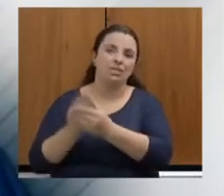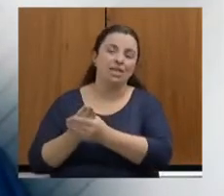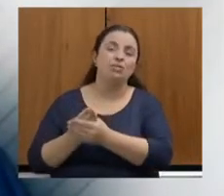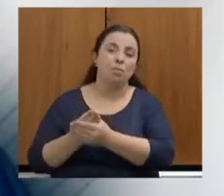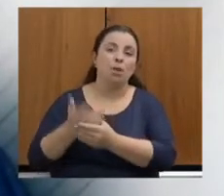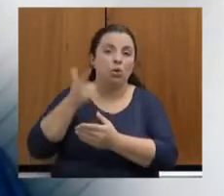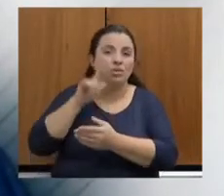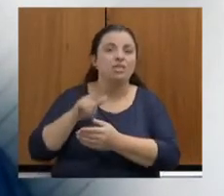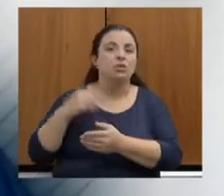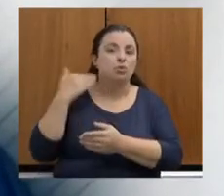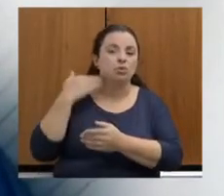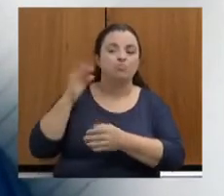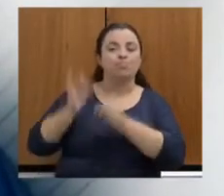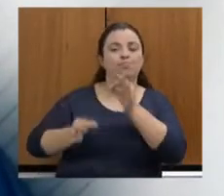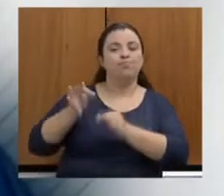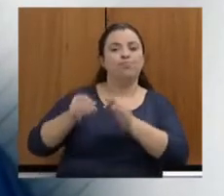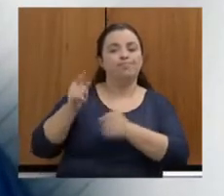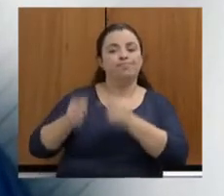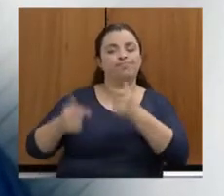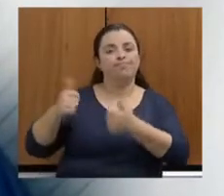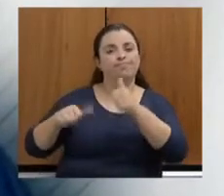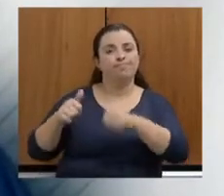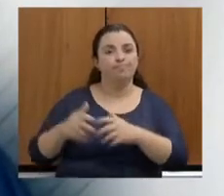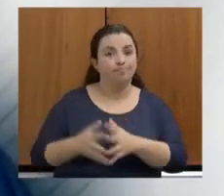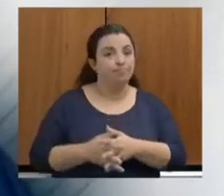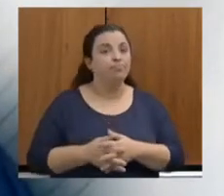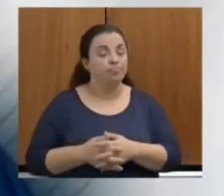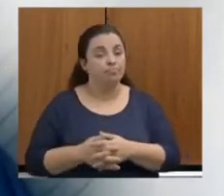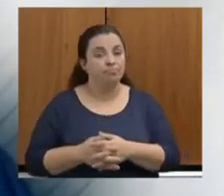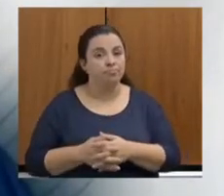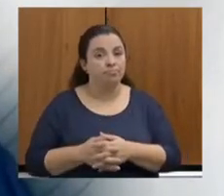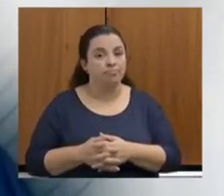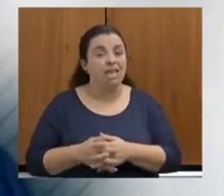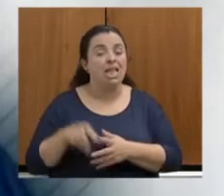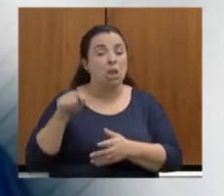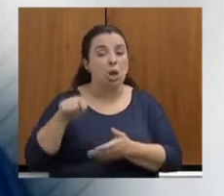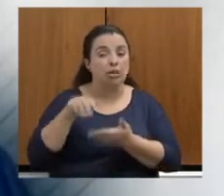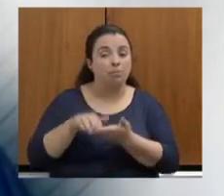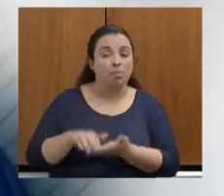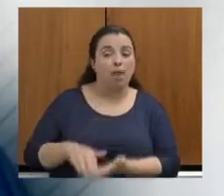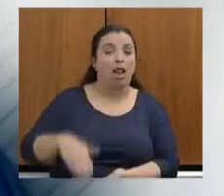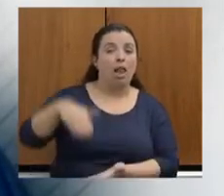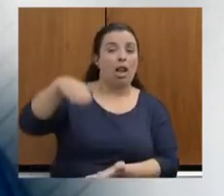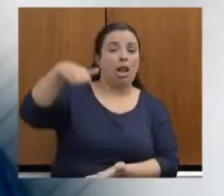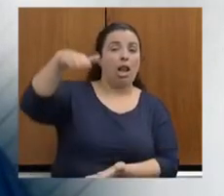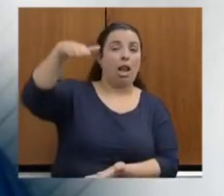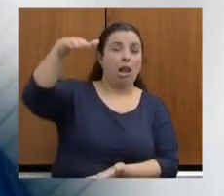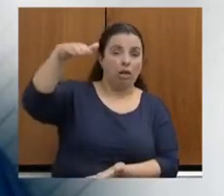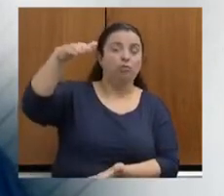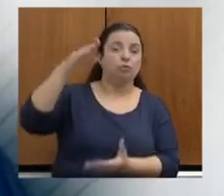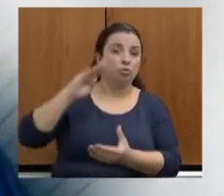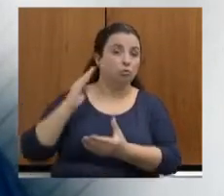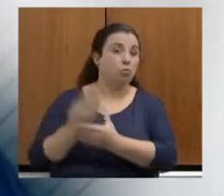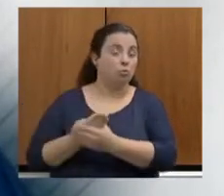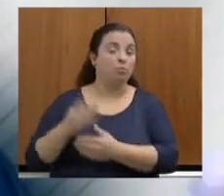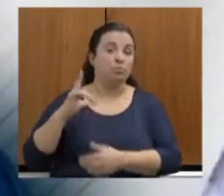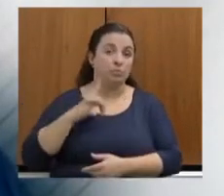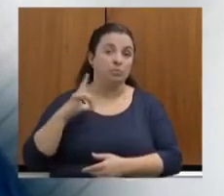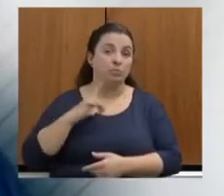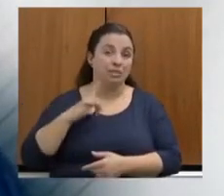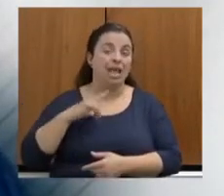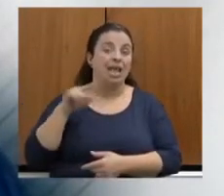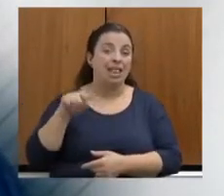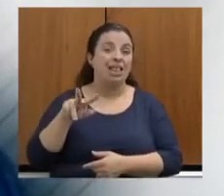a dança a esse as Observe assim esse tamanho esse número de processos existentes